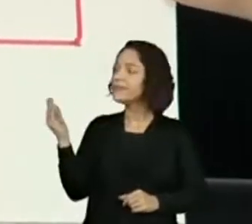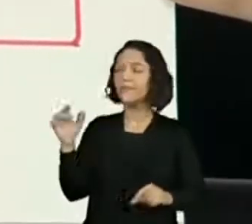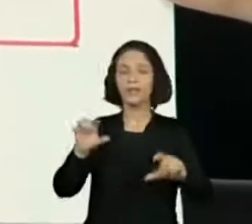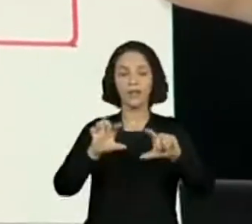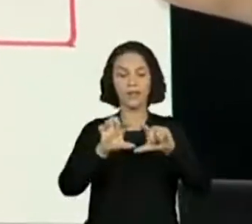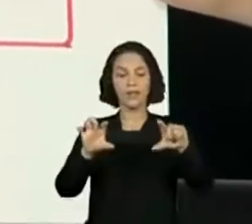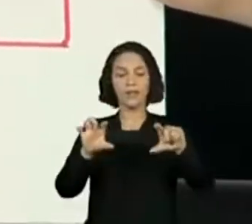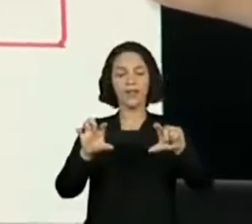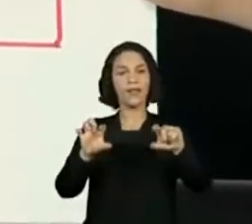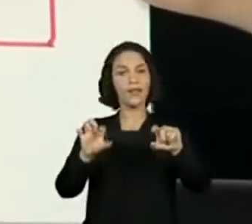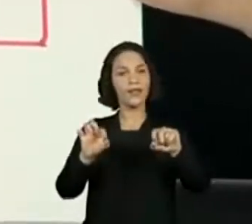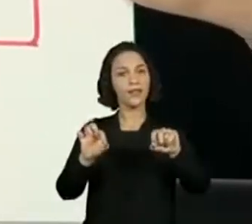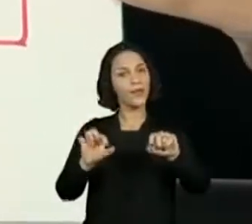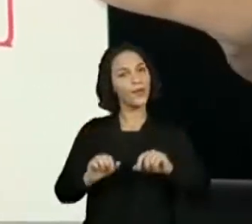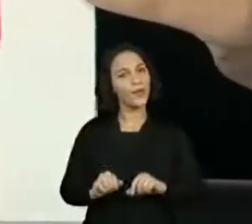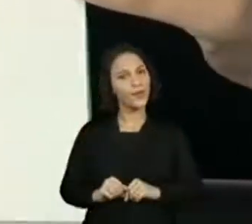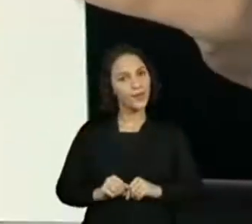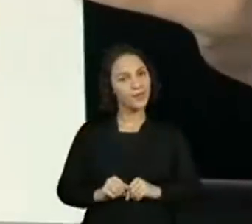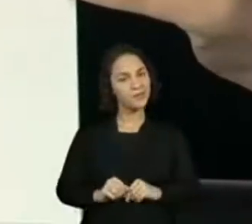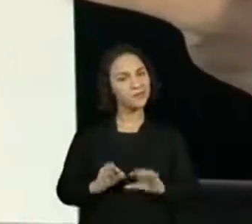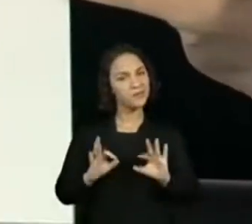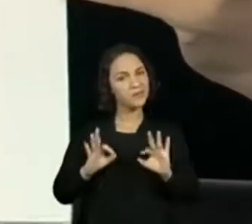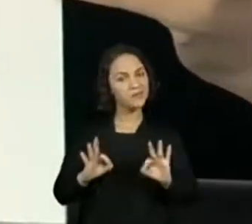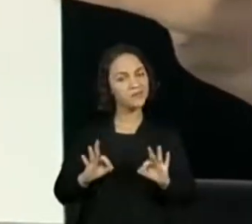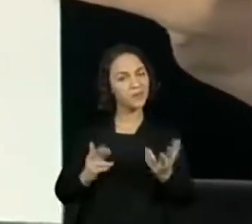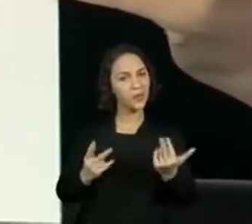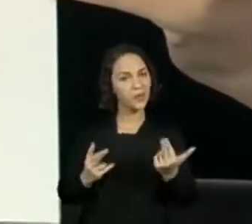desenhado a base dessa caixinha aqui.